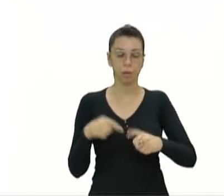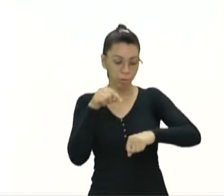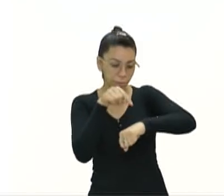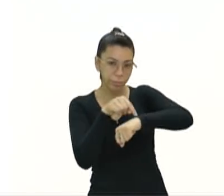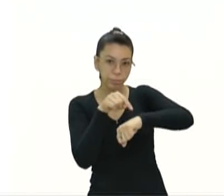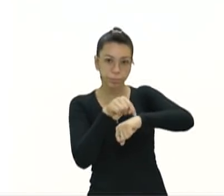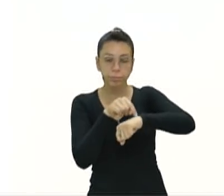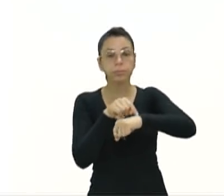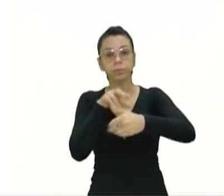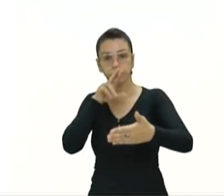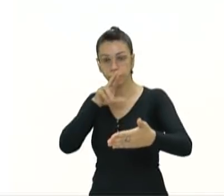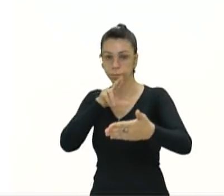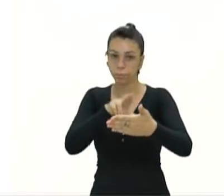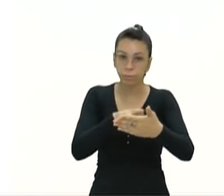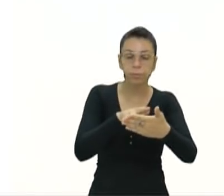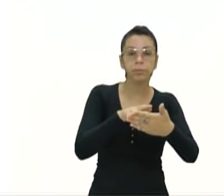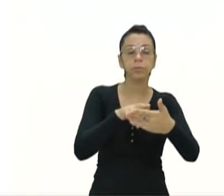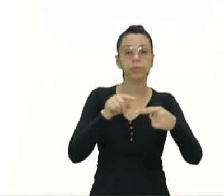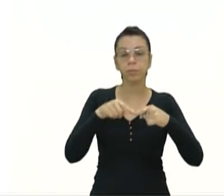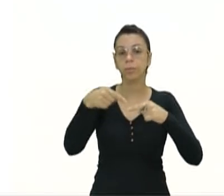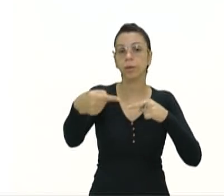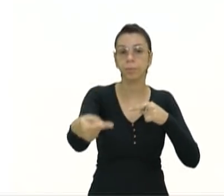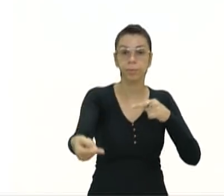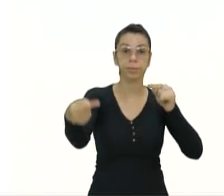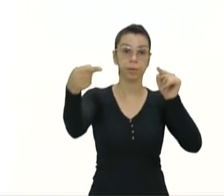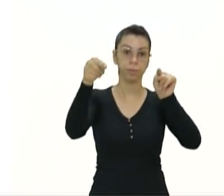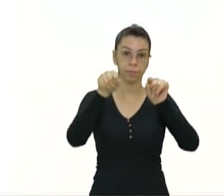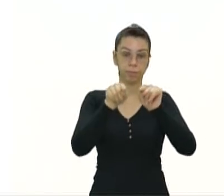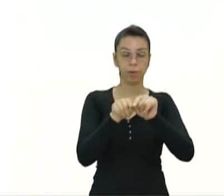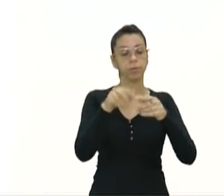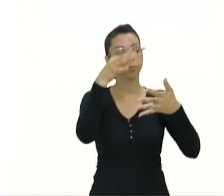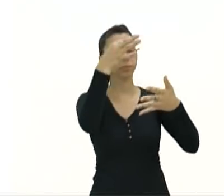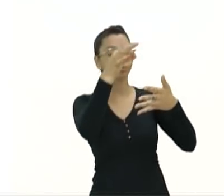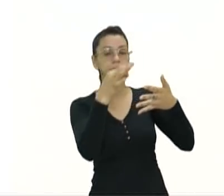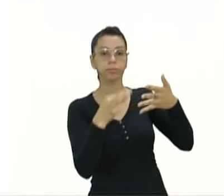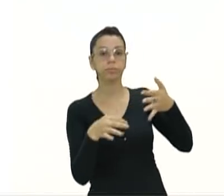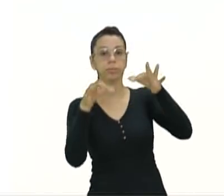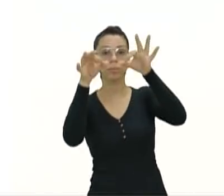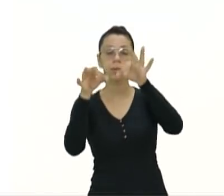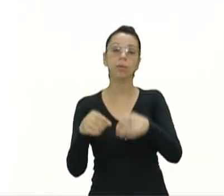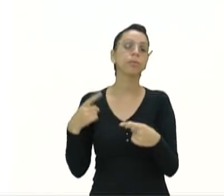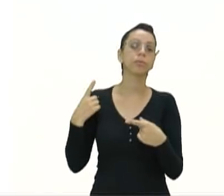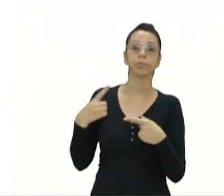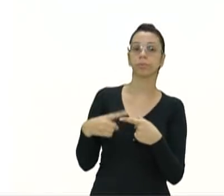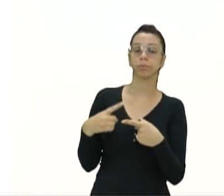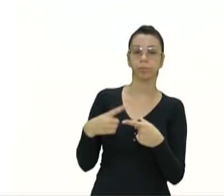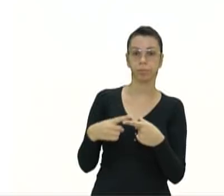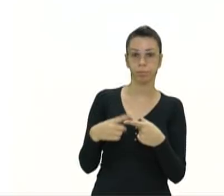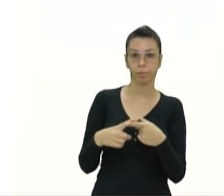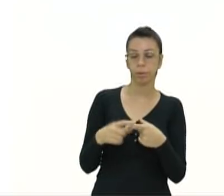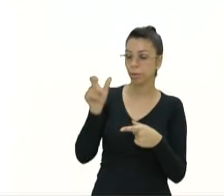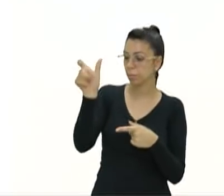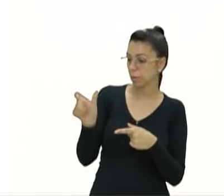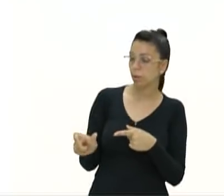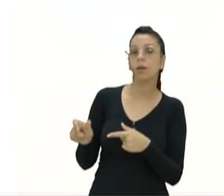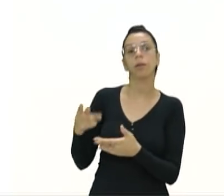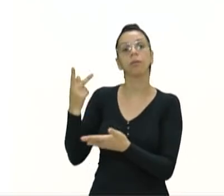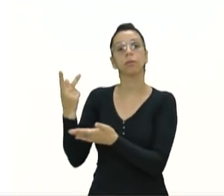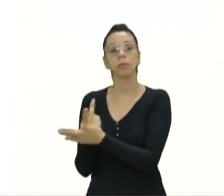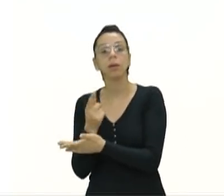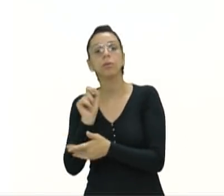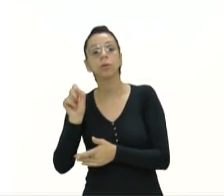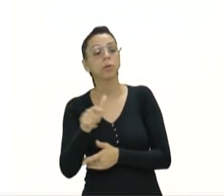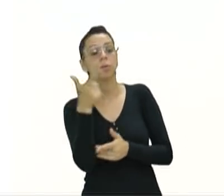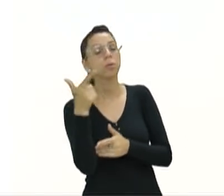para responder essa questão. Dentro em breve eu volto aqui para a gente confirmar isso e dizer por que uma está certa e a outra está errada.